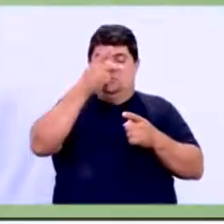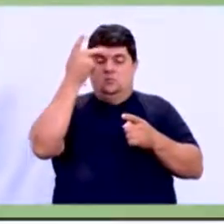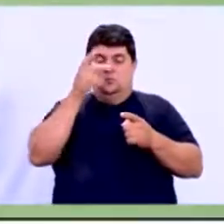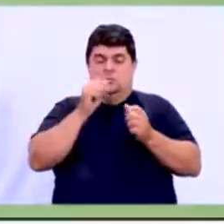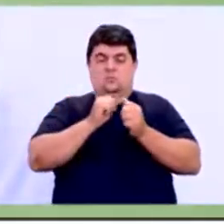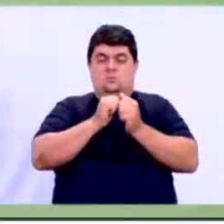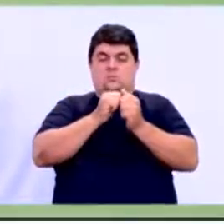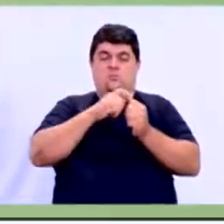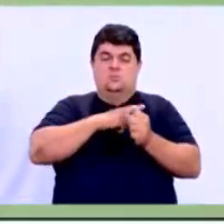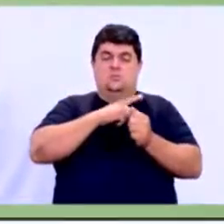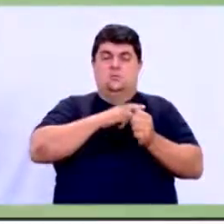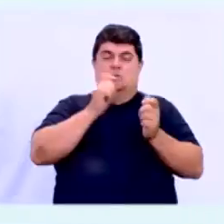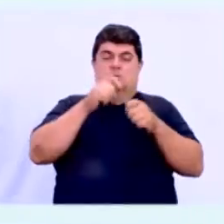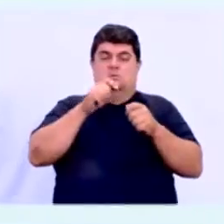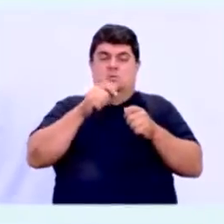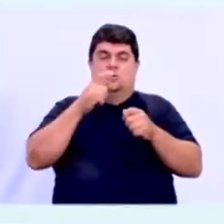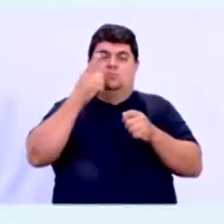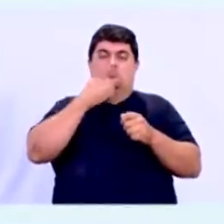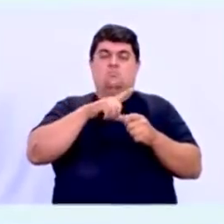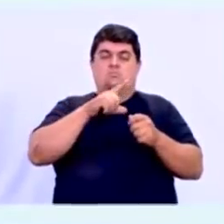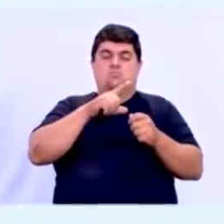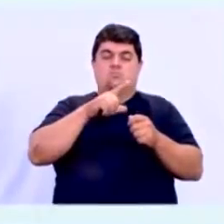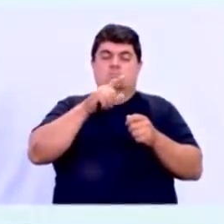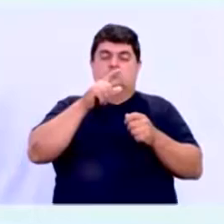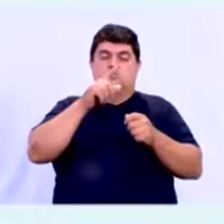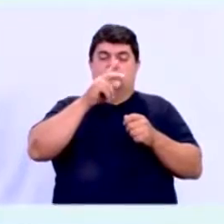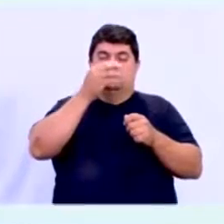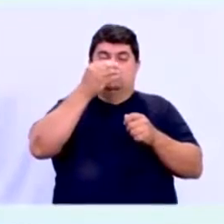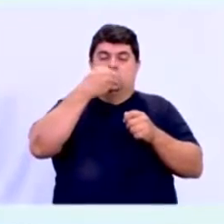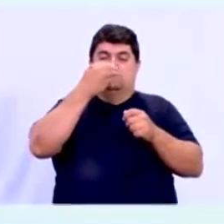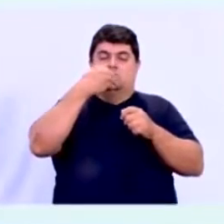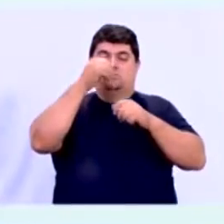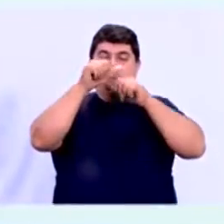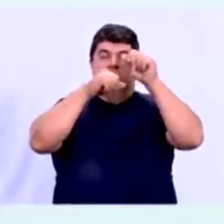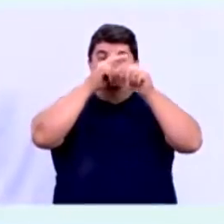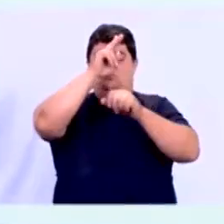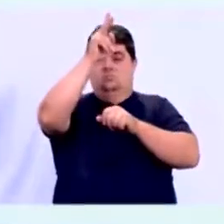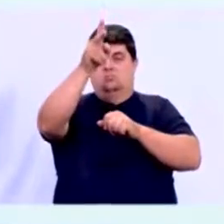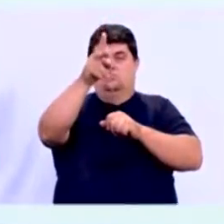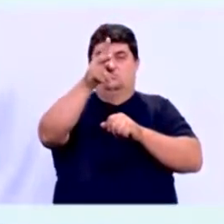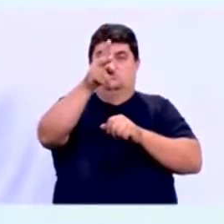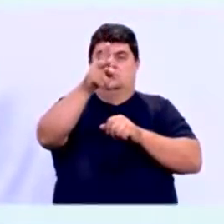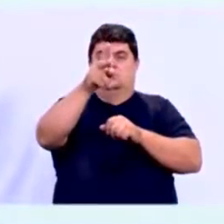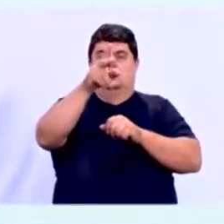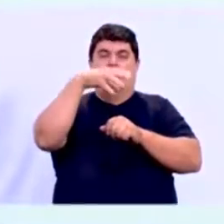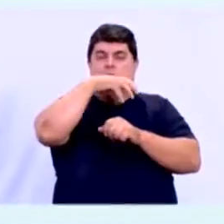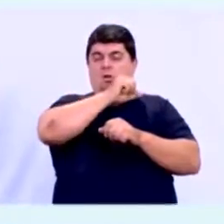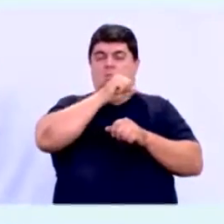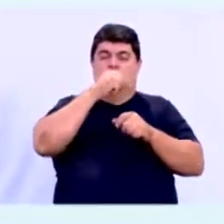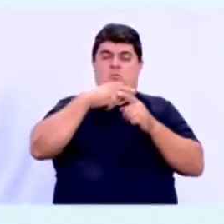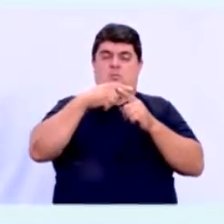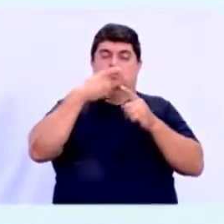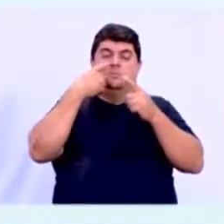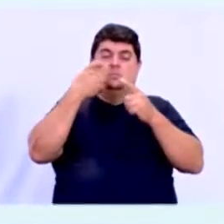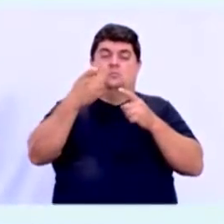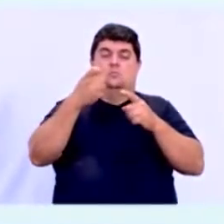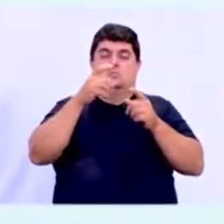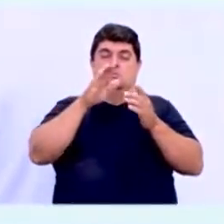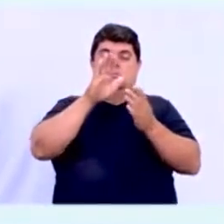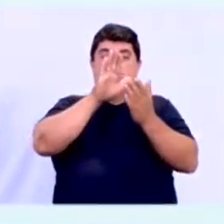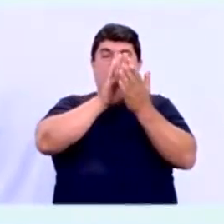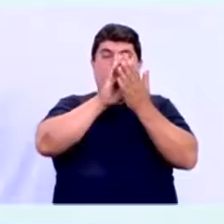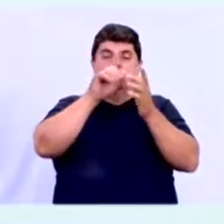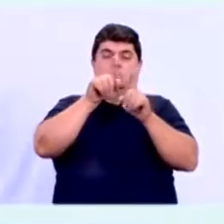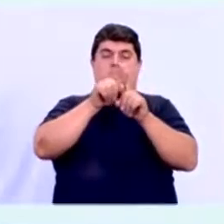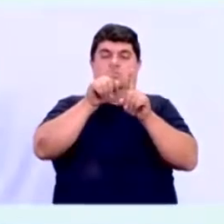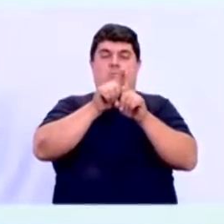conseguir transformar os pontos fracos em pontos fortes, e já as oportunidades e ameaças também devem